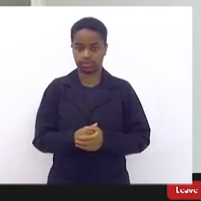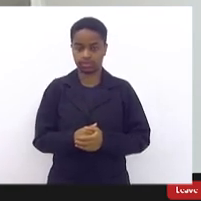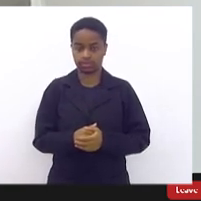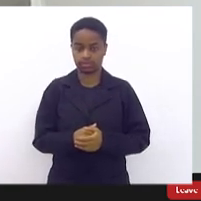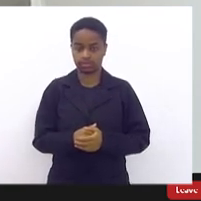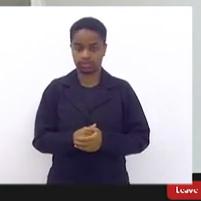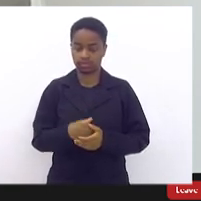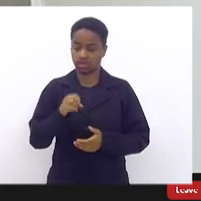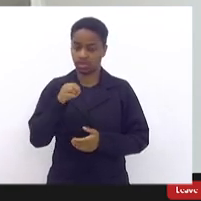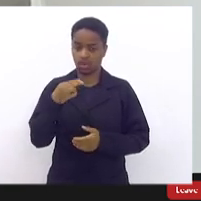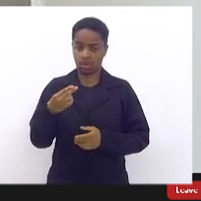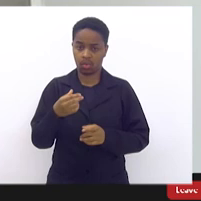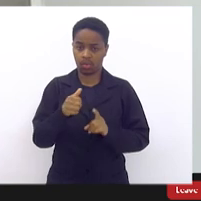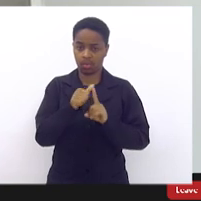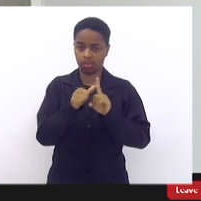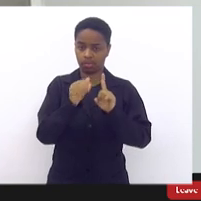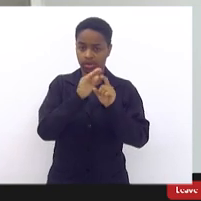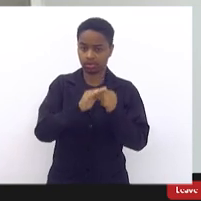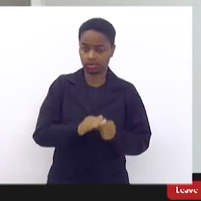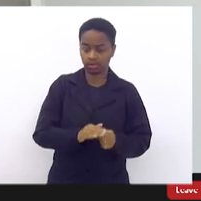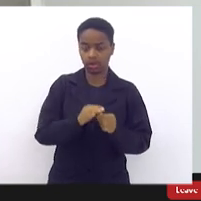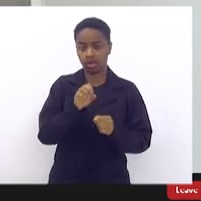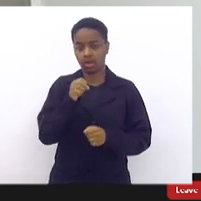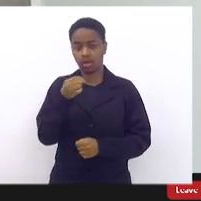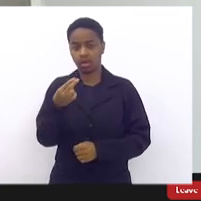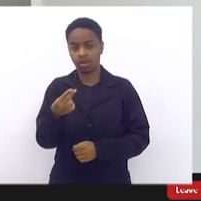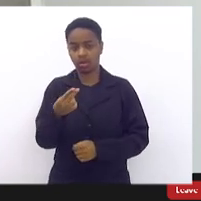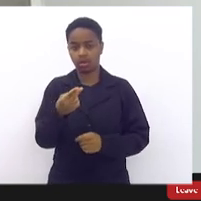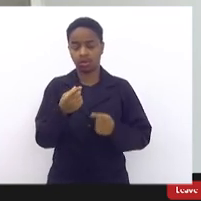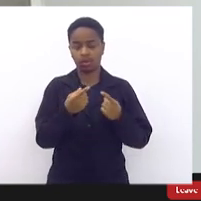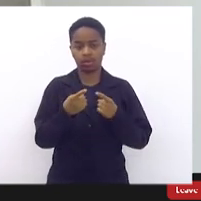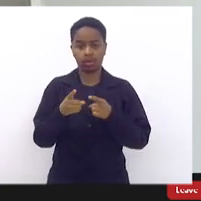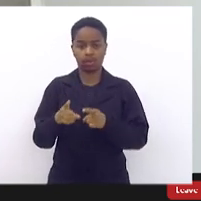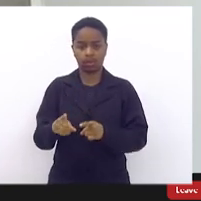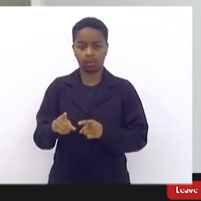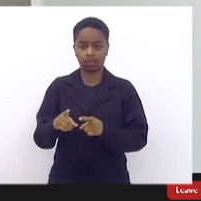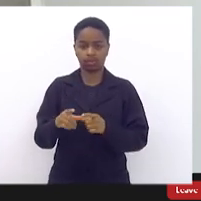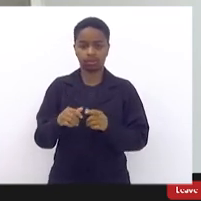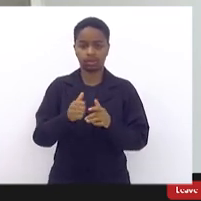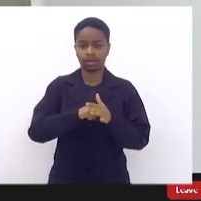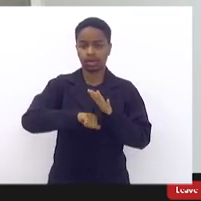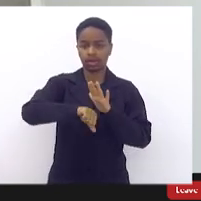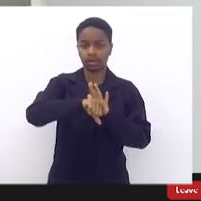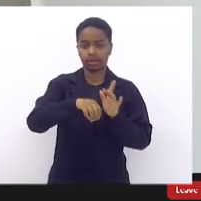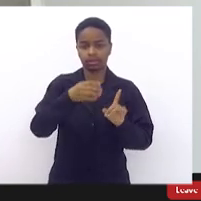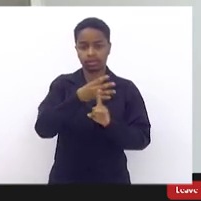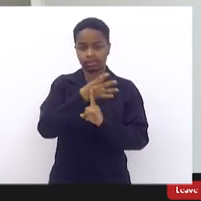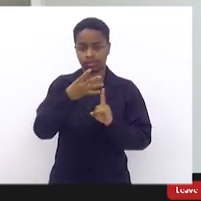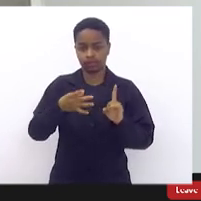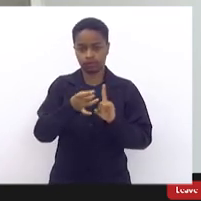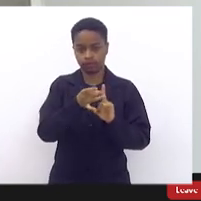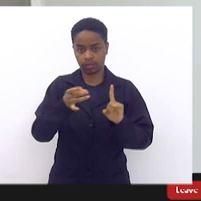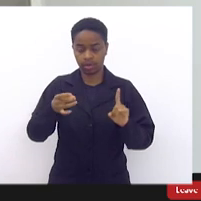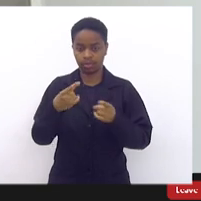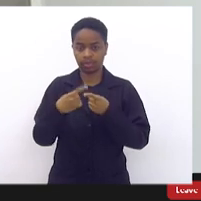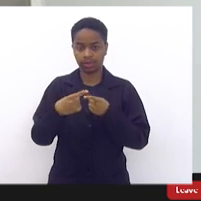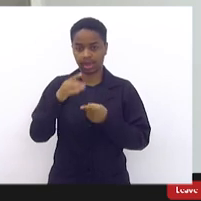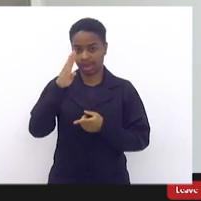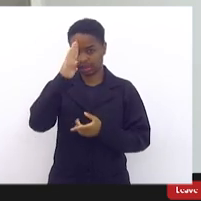seja da misoginia, tiveram uma posição contra a criminalização da LGBTfobia, por não acreditar nisso como um